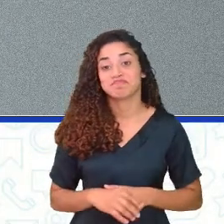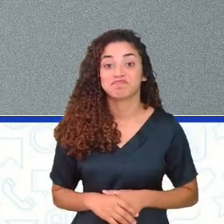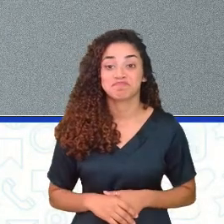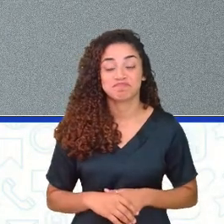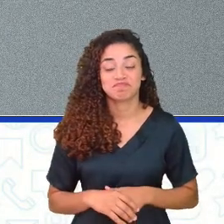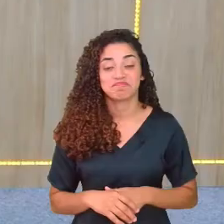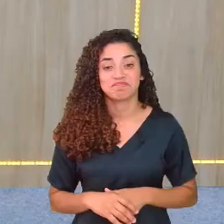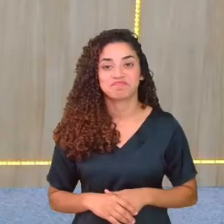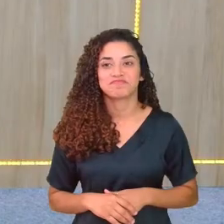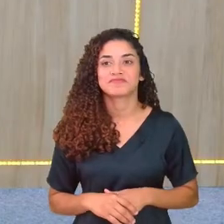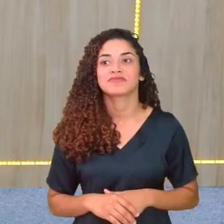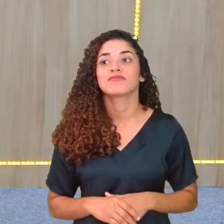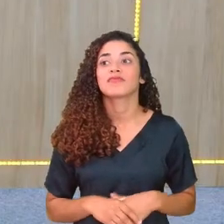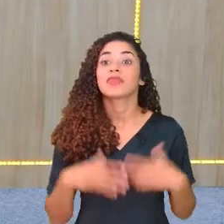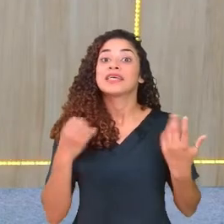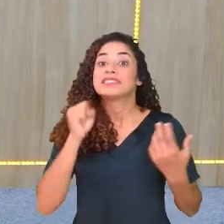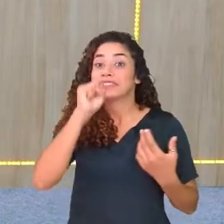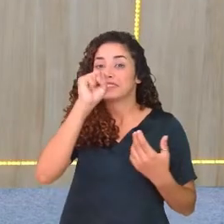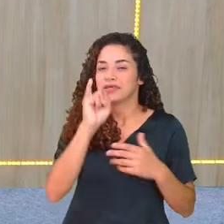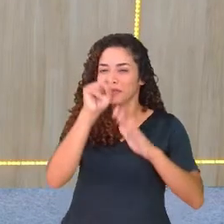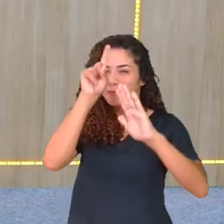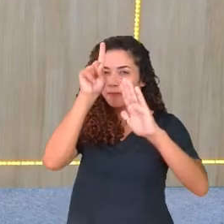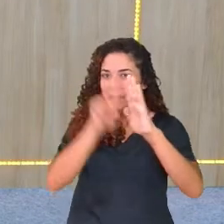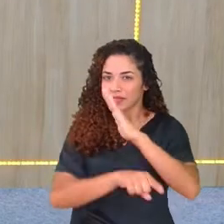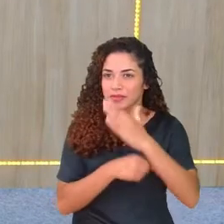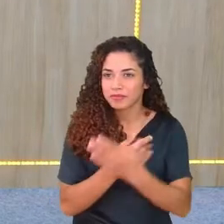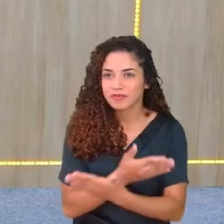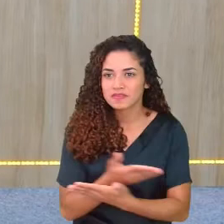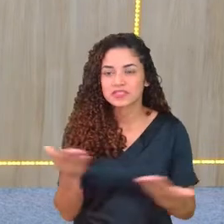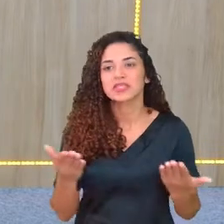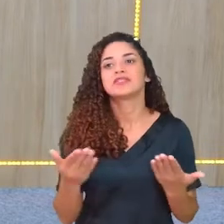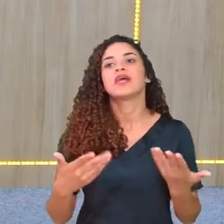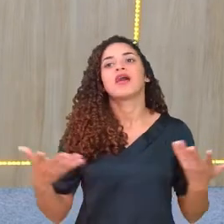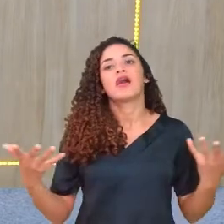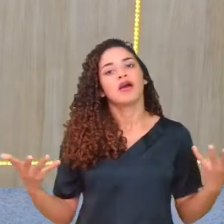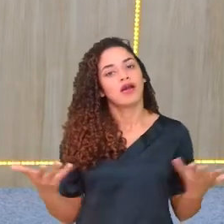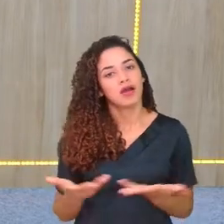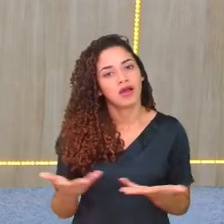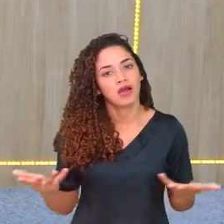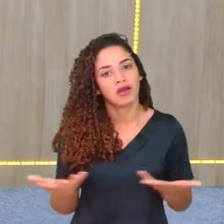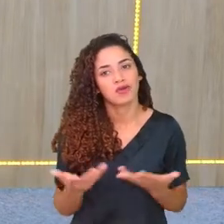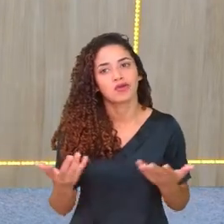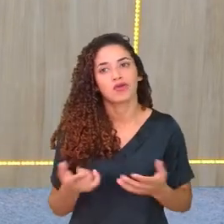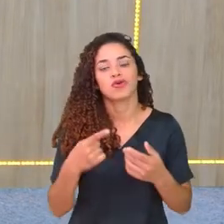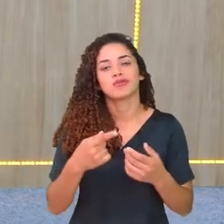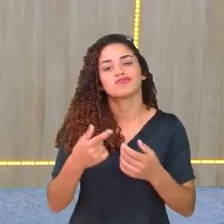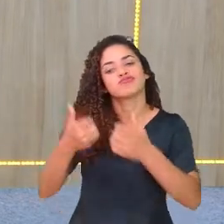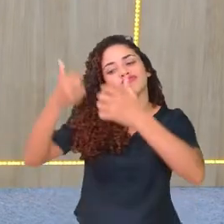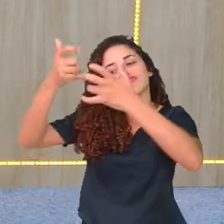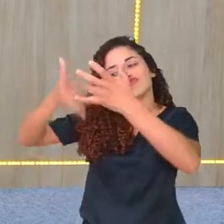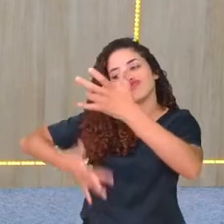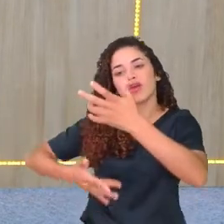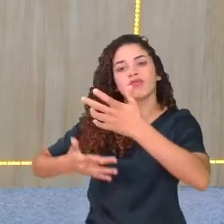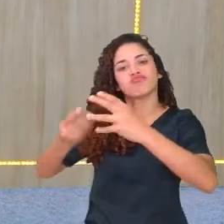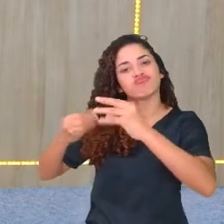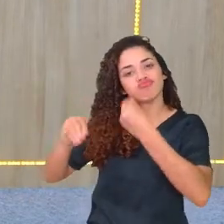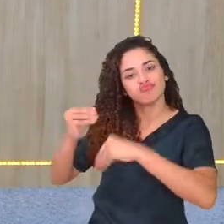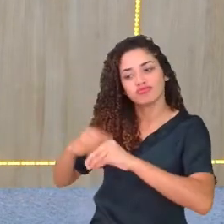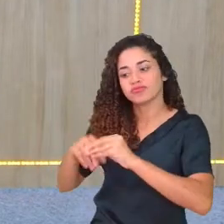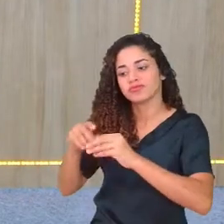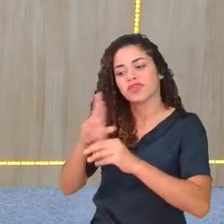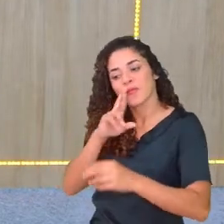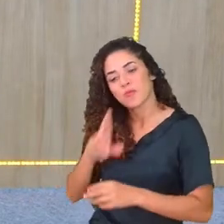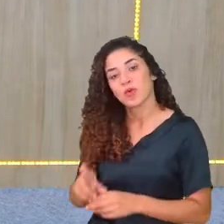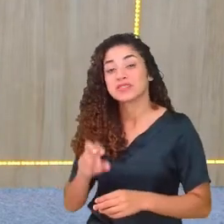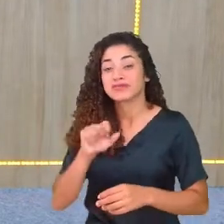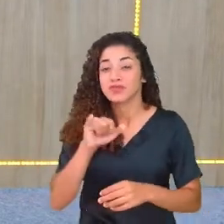Então, se eu estou fazendo essa pergunta, eu vou jogar para vocês agora, é colocar lá no chat. Então, quem está assistindo essa